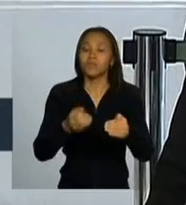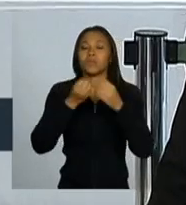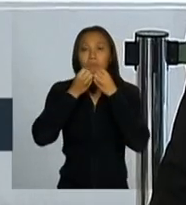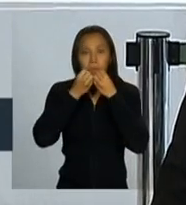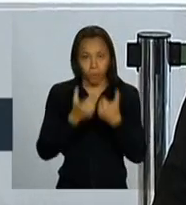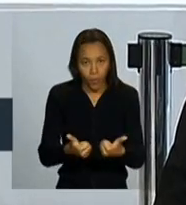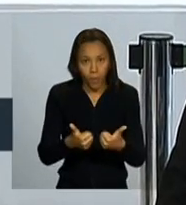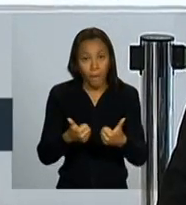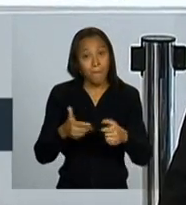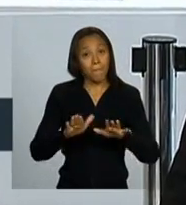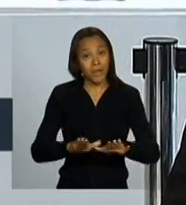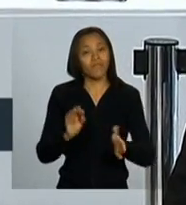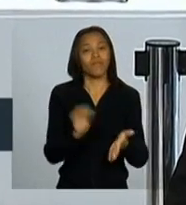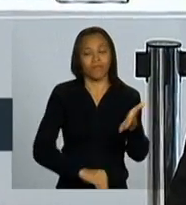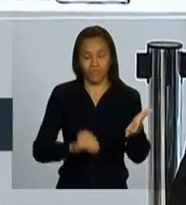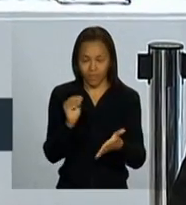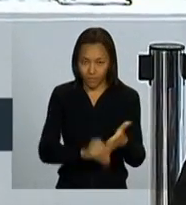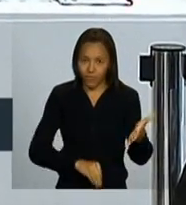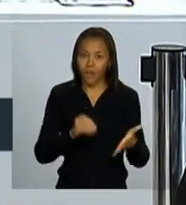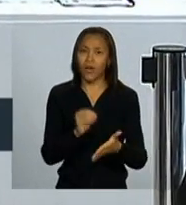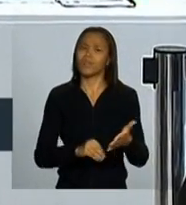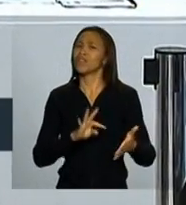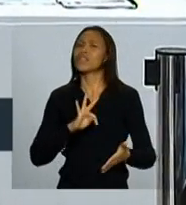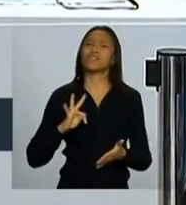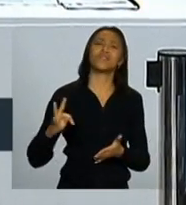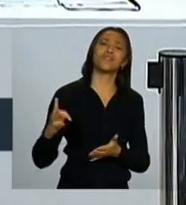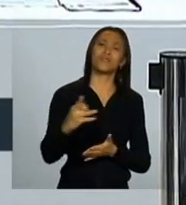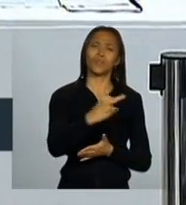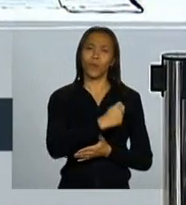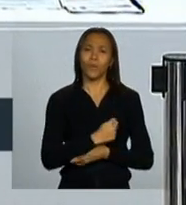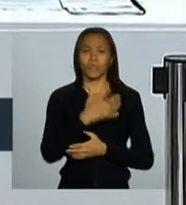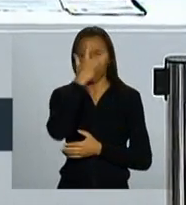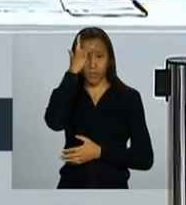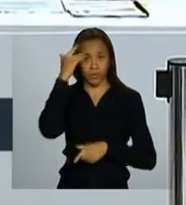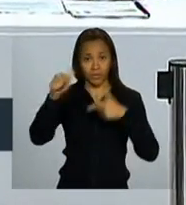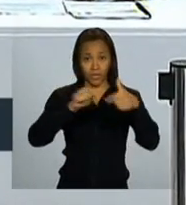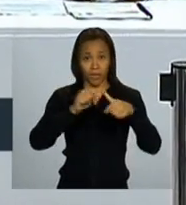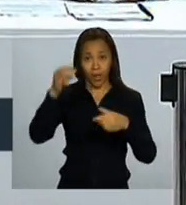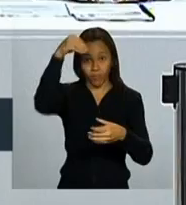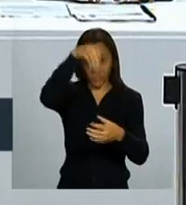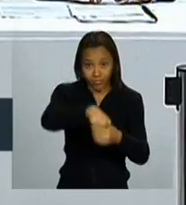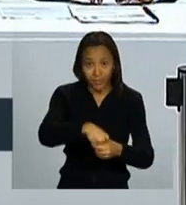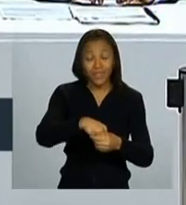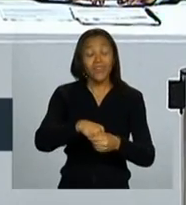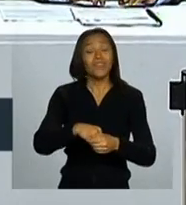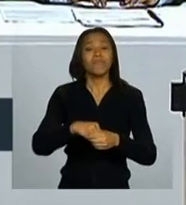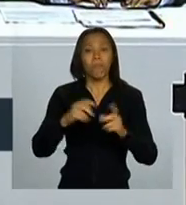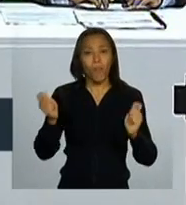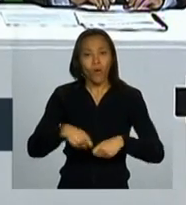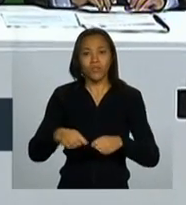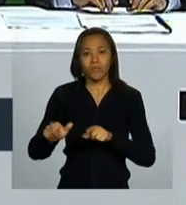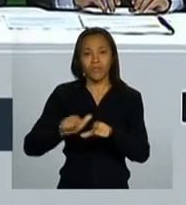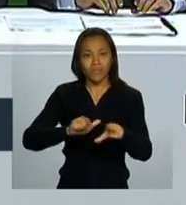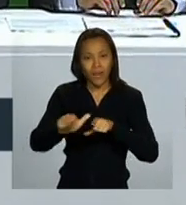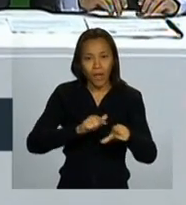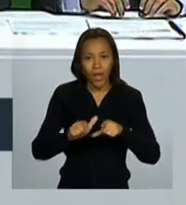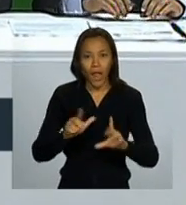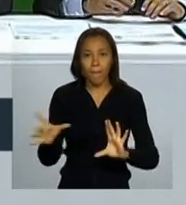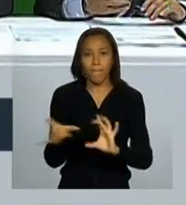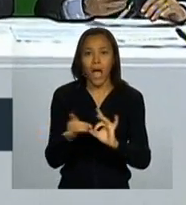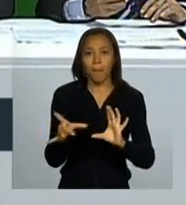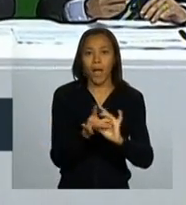mais ainda, para que todos esses anuentes trabalhem em conjunto, em parceria, tendo